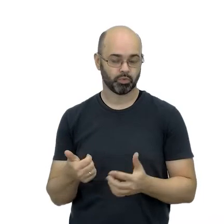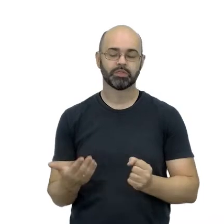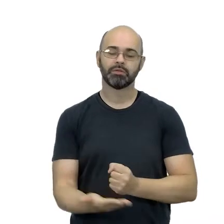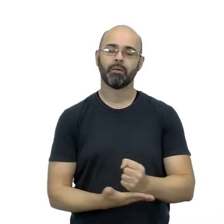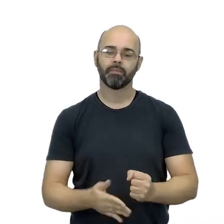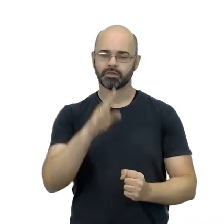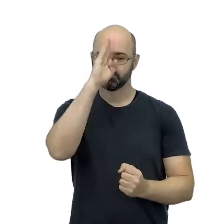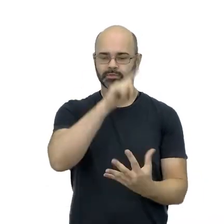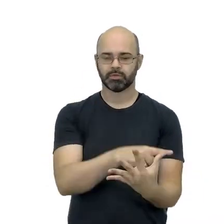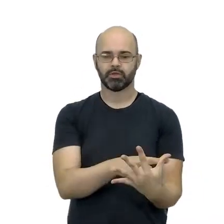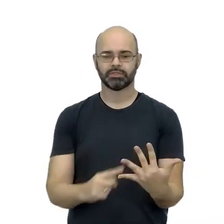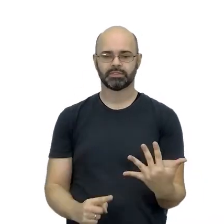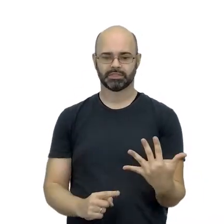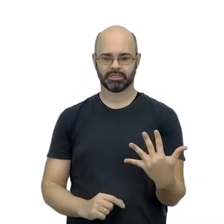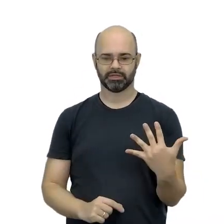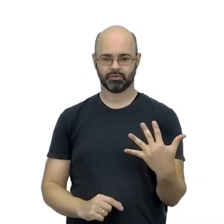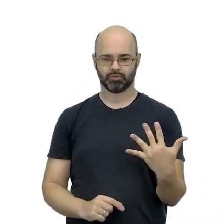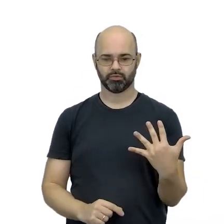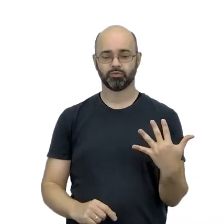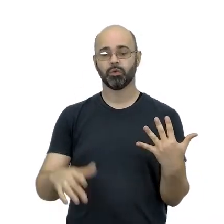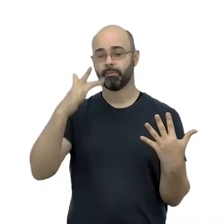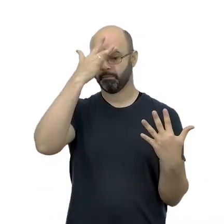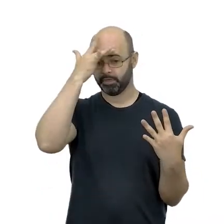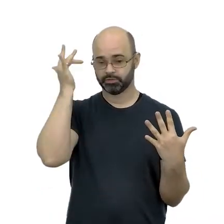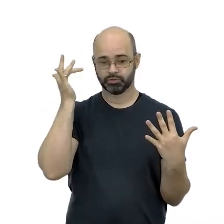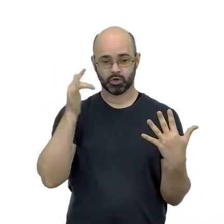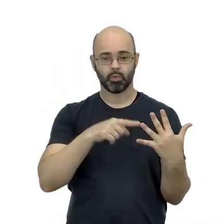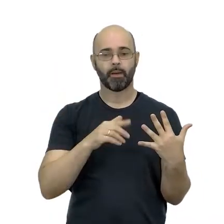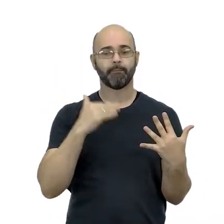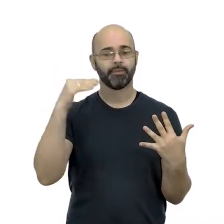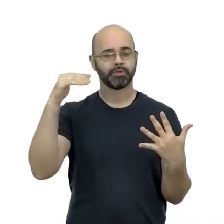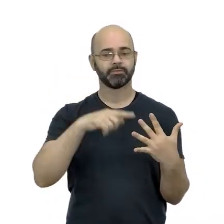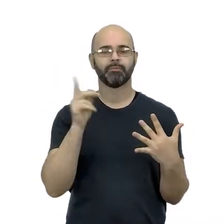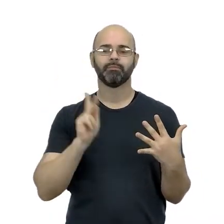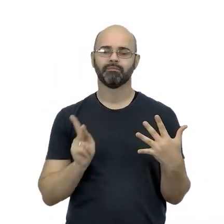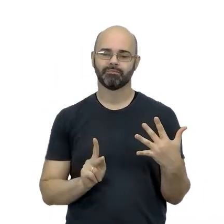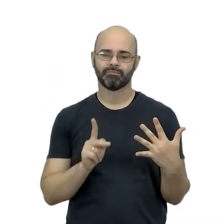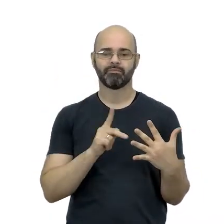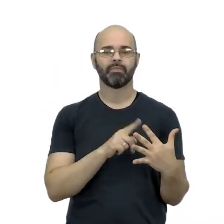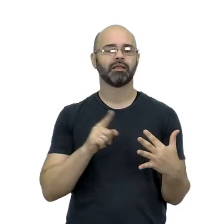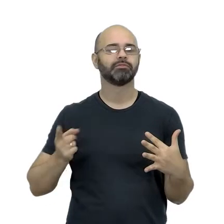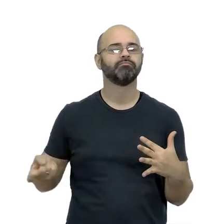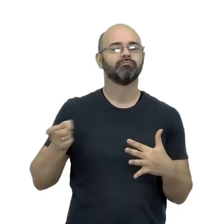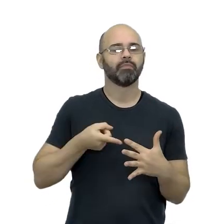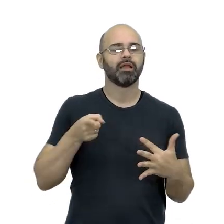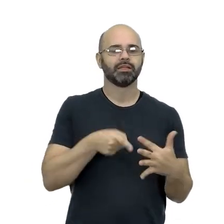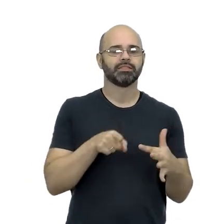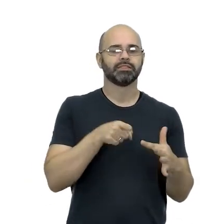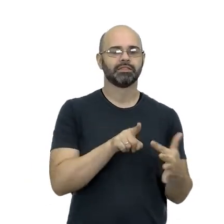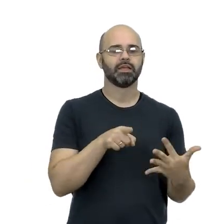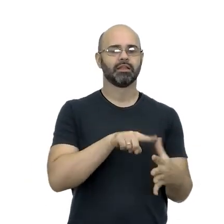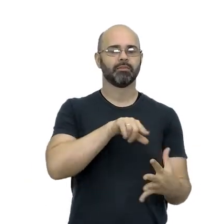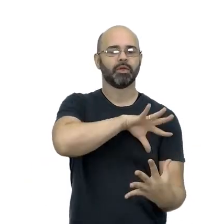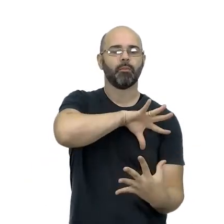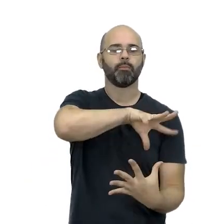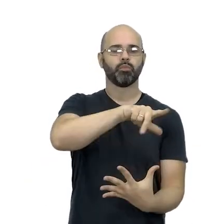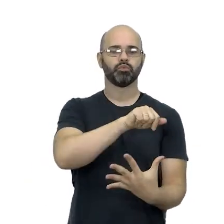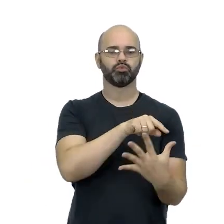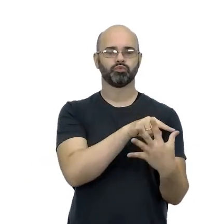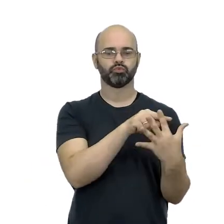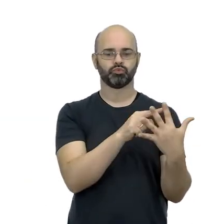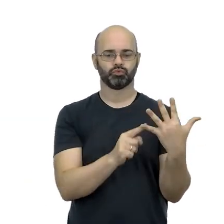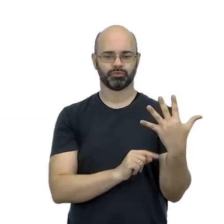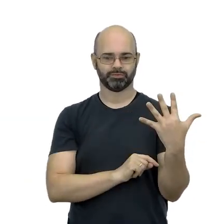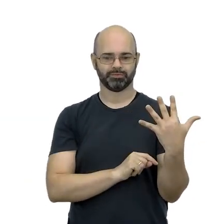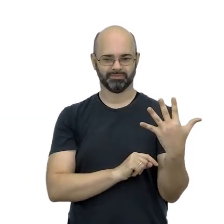componentes principais: pessoas, prosperidade, paz, parcerias e planeta. Esses, por sua